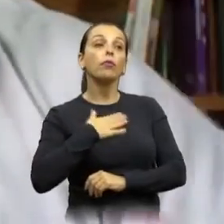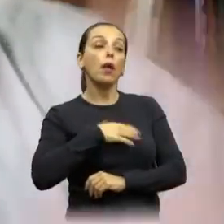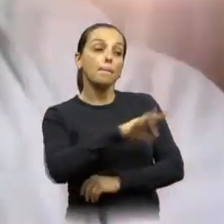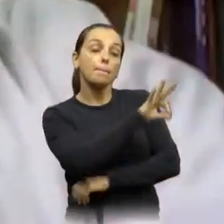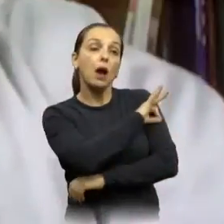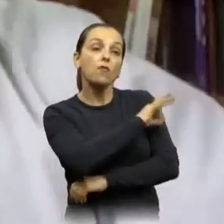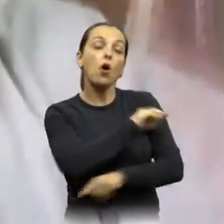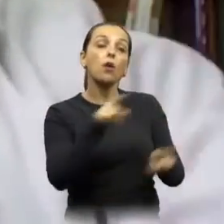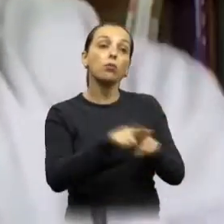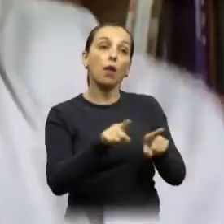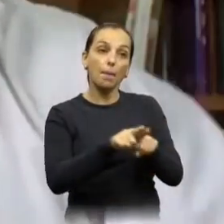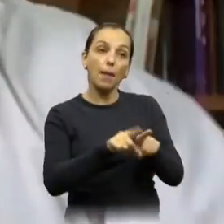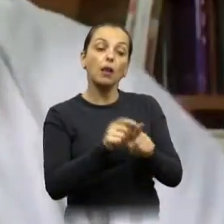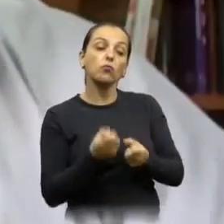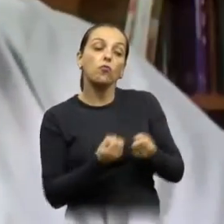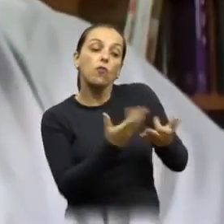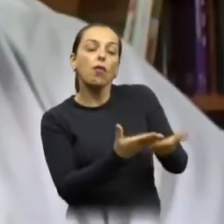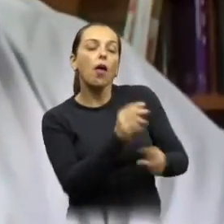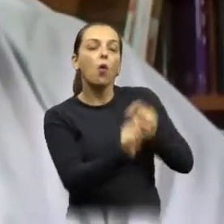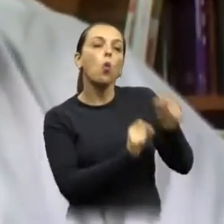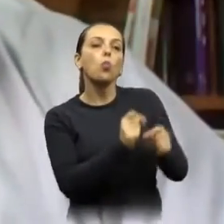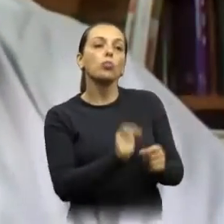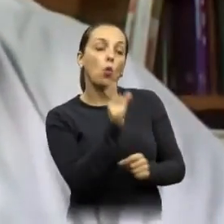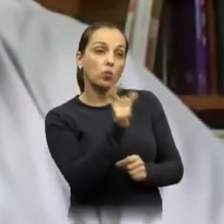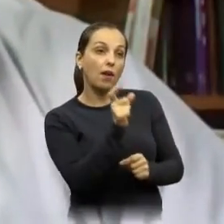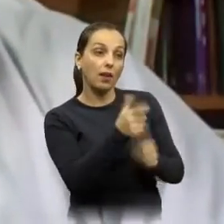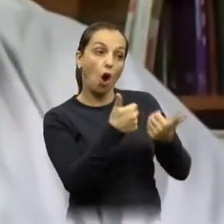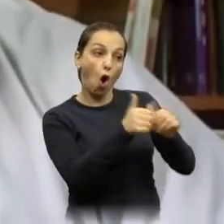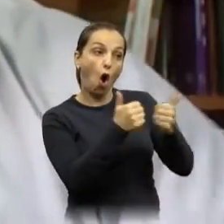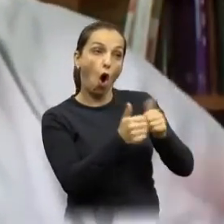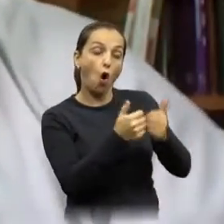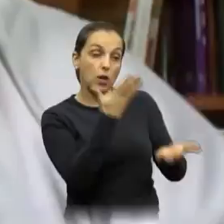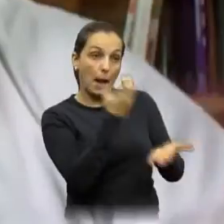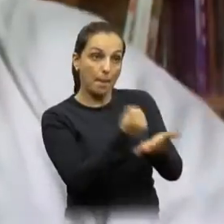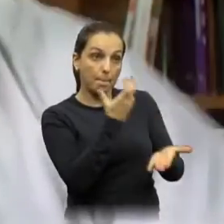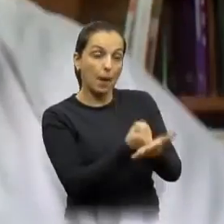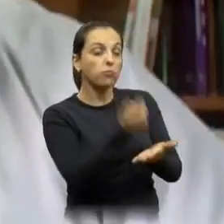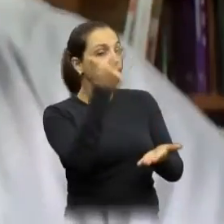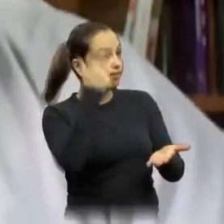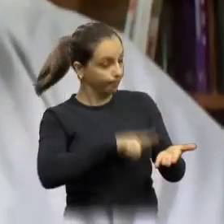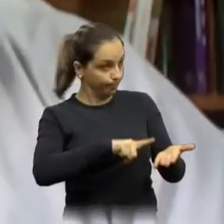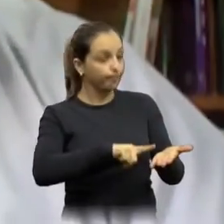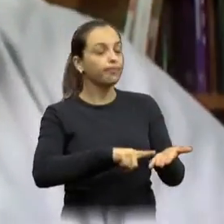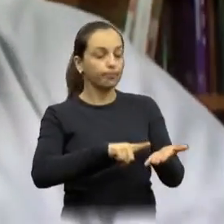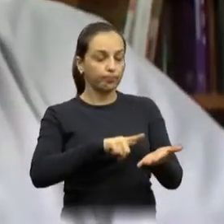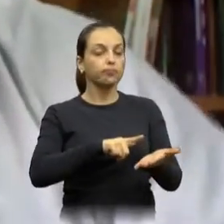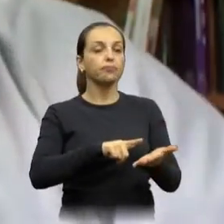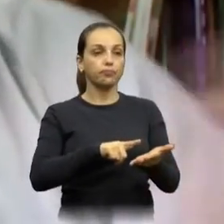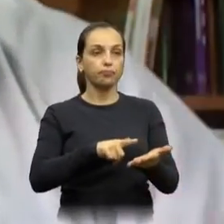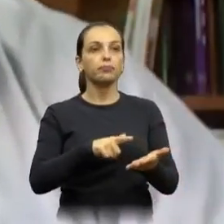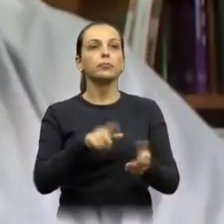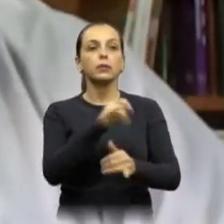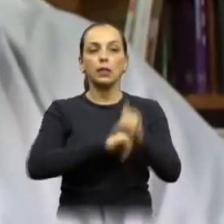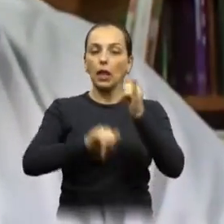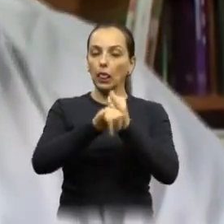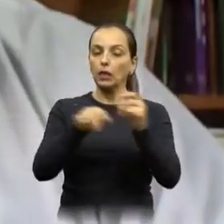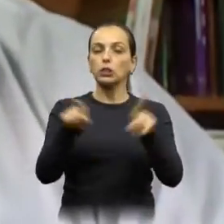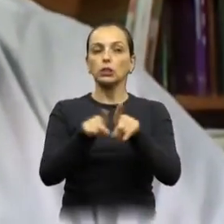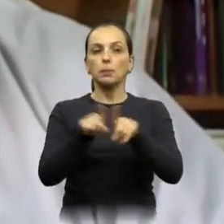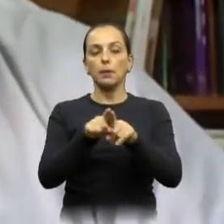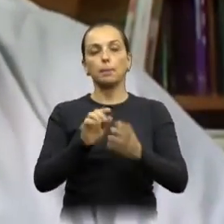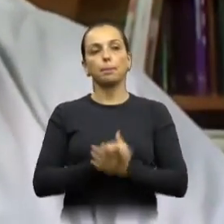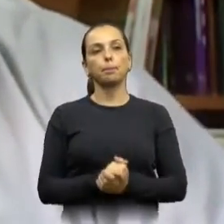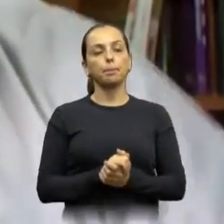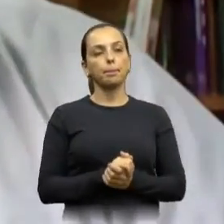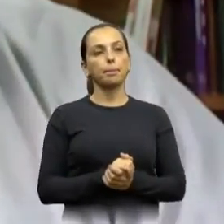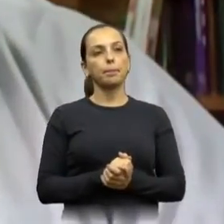pudesse esticar, oferecer essa recarga do bilhete, do ônibus, do transporte público, pelo aplicativo e pela internet. Além